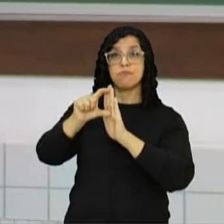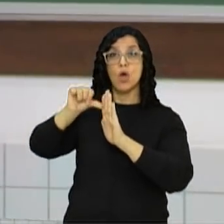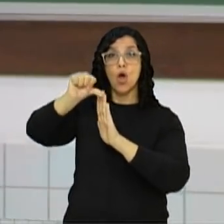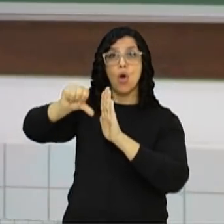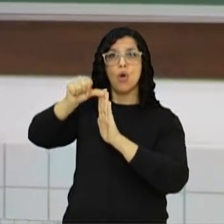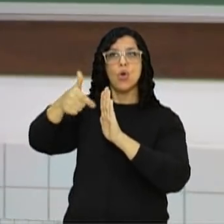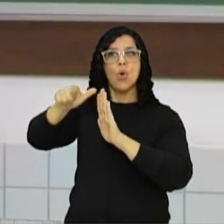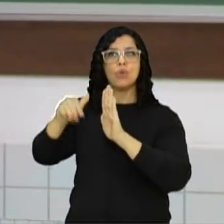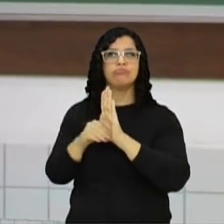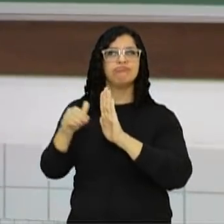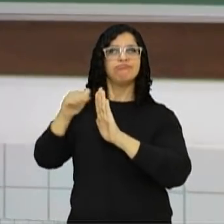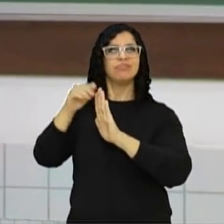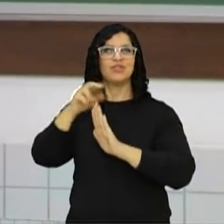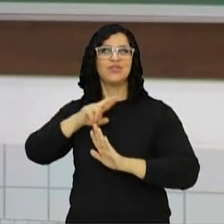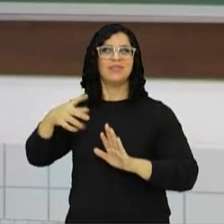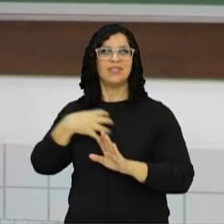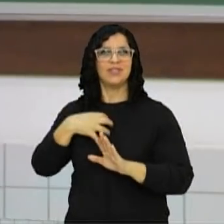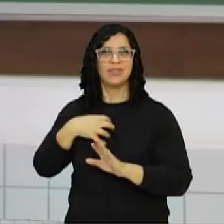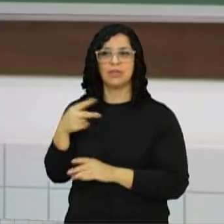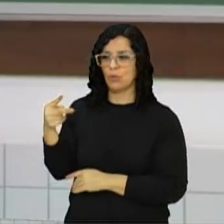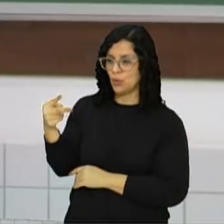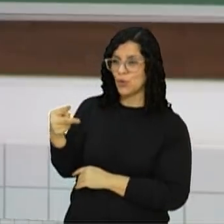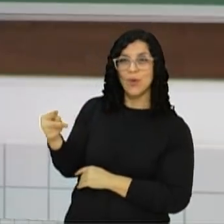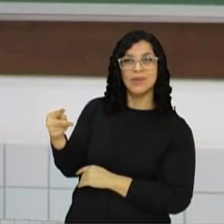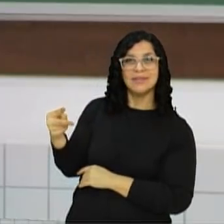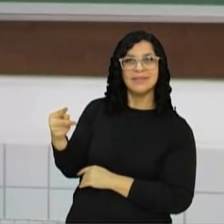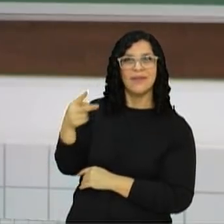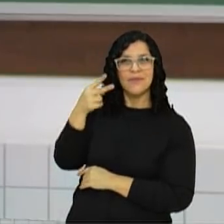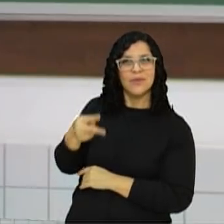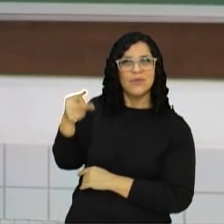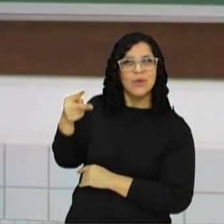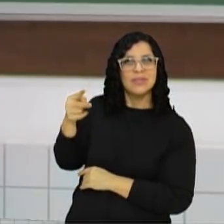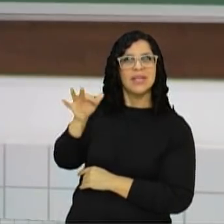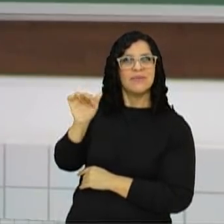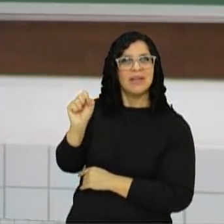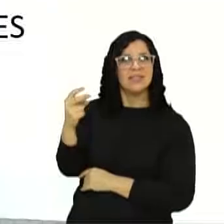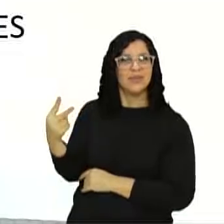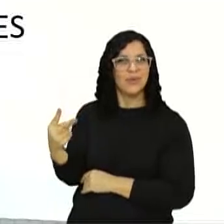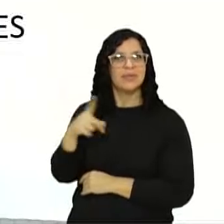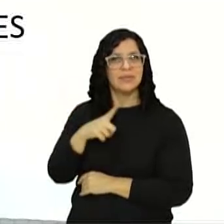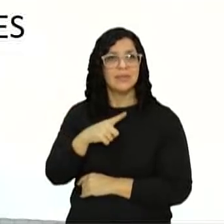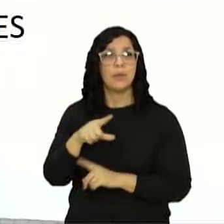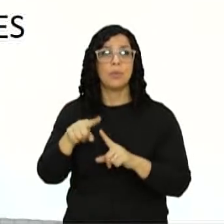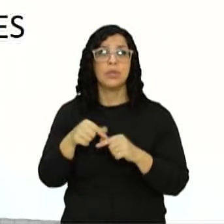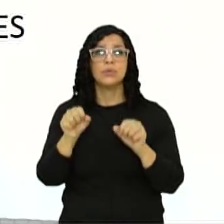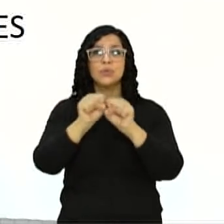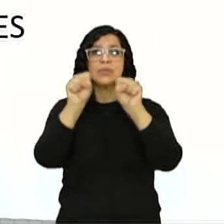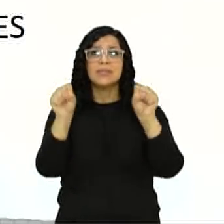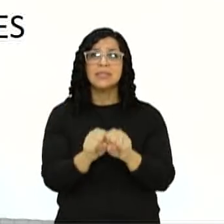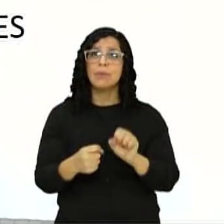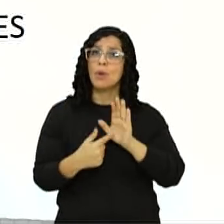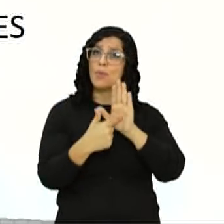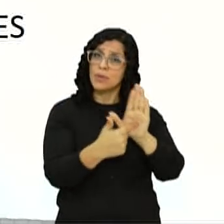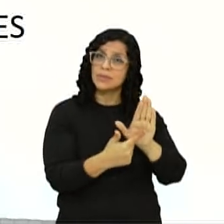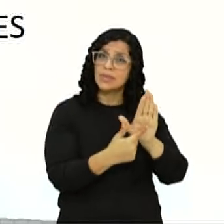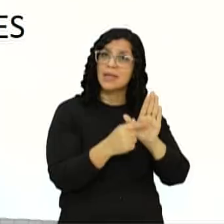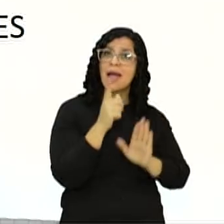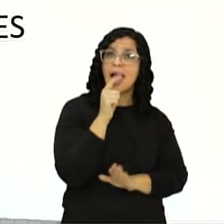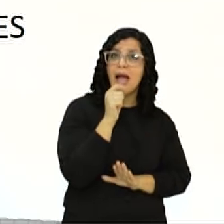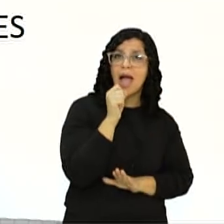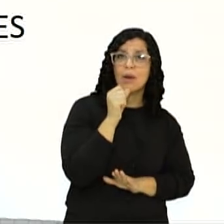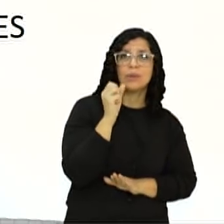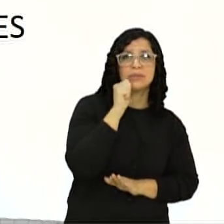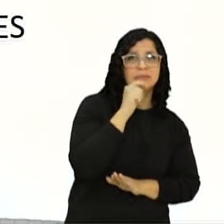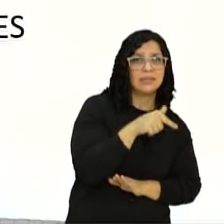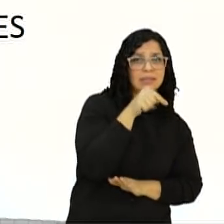é outra coisa, é a minha segunda fase. E sistema, eu estou representando. Água e